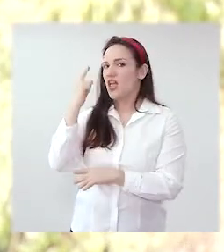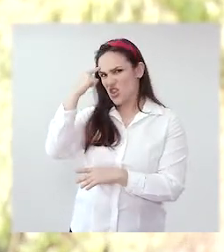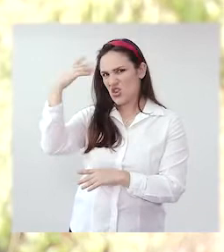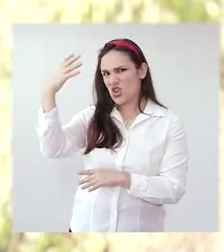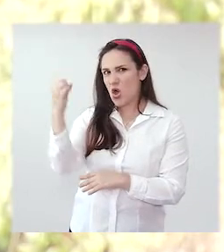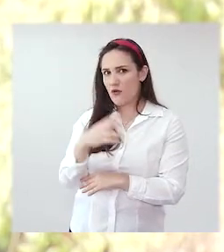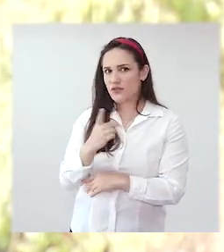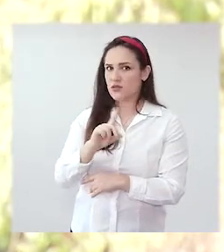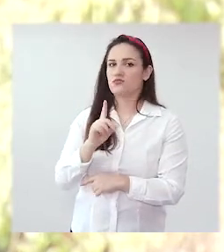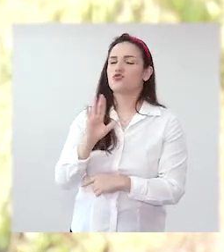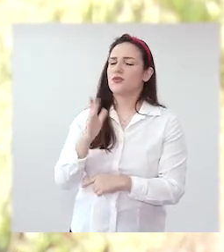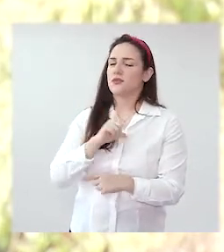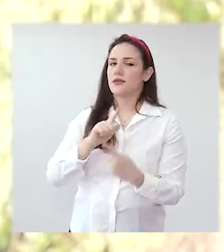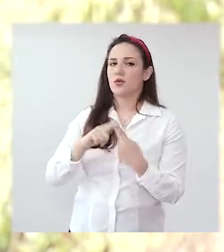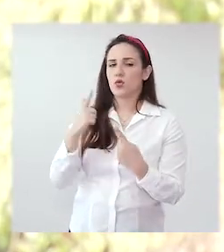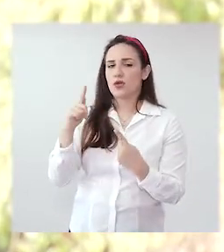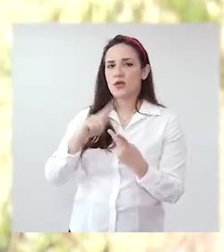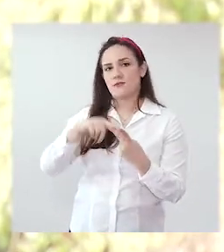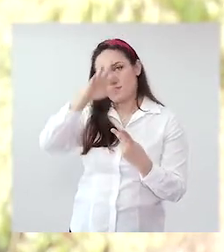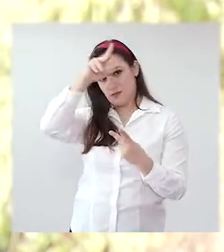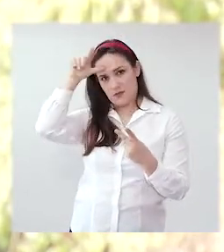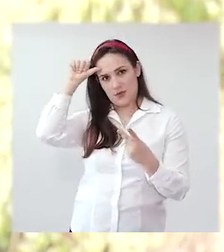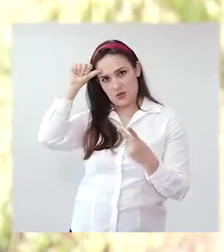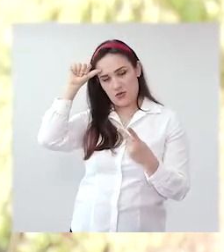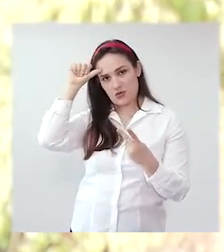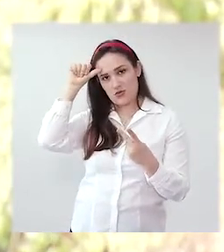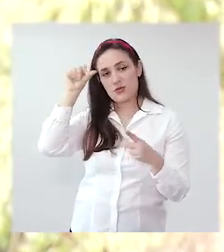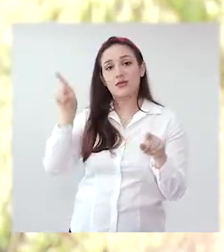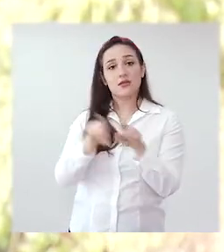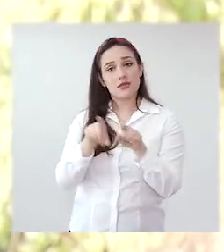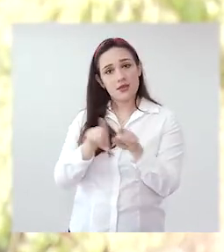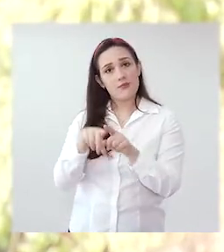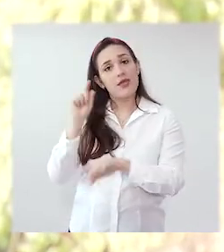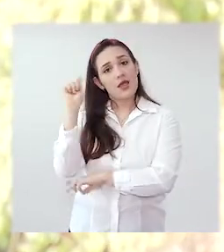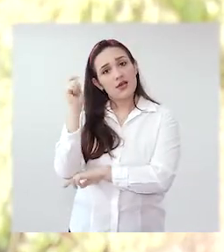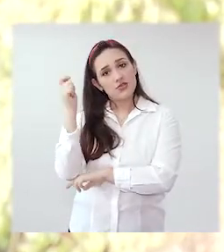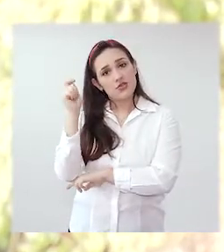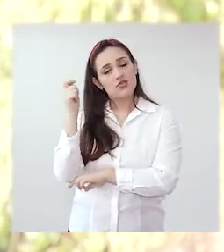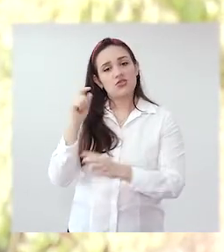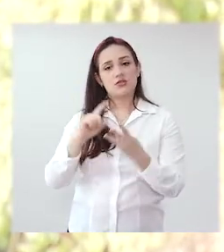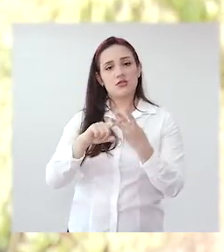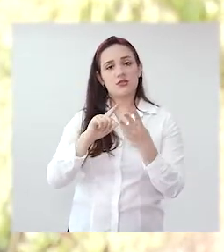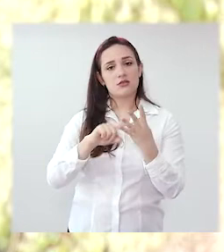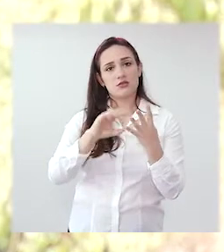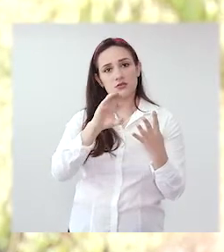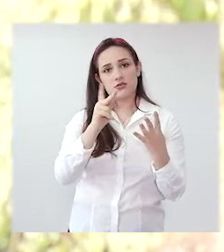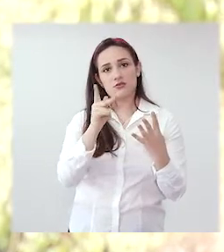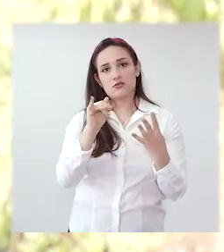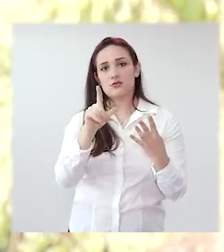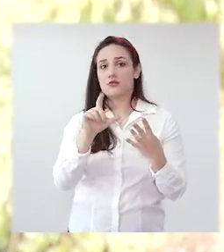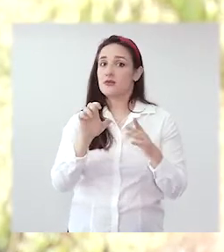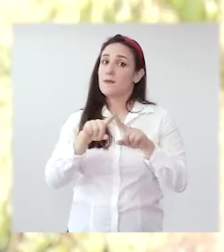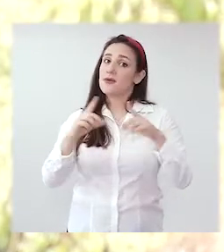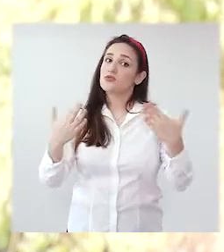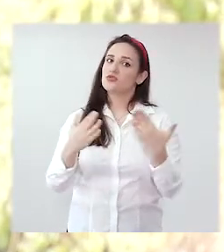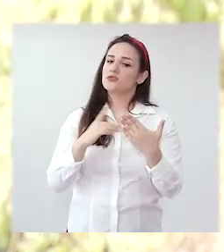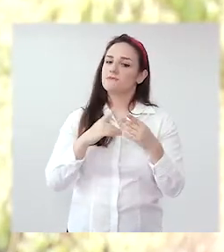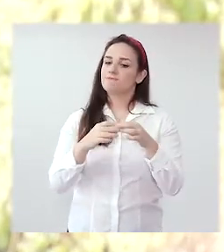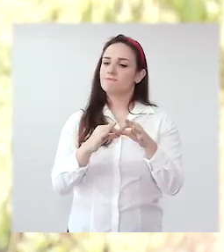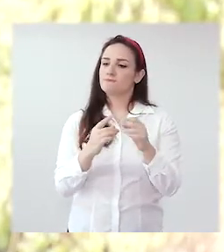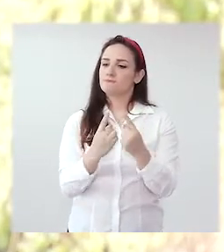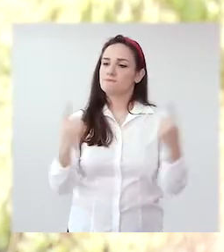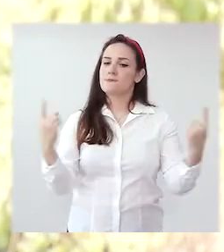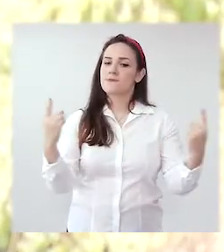em estados como Goiás, Mato Grosso e em países como a Argentina e o Chile. Só que divide opiniões entre